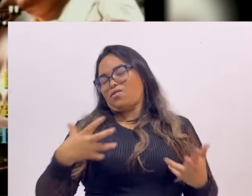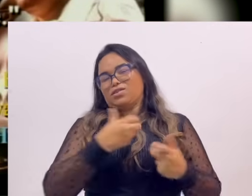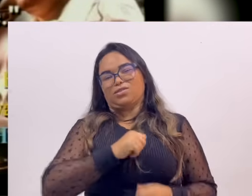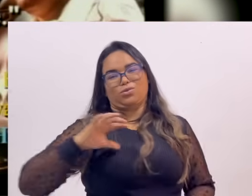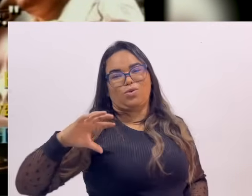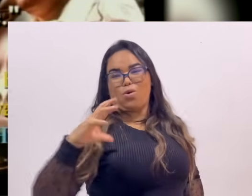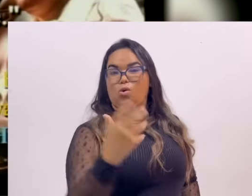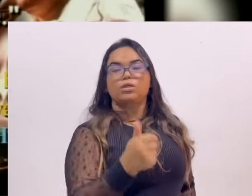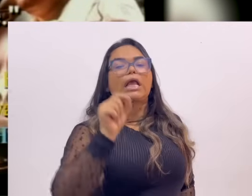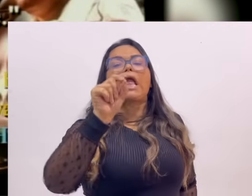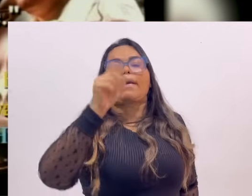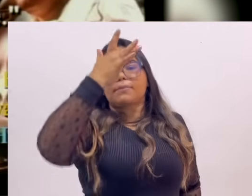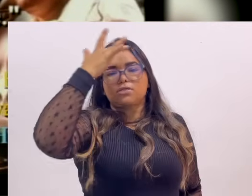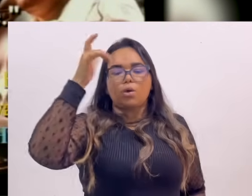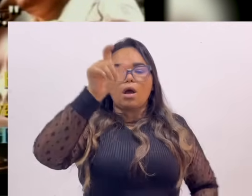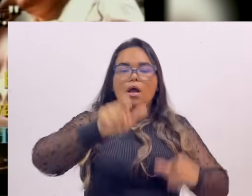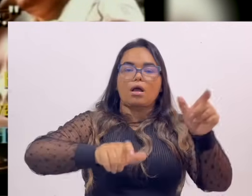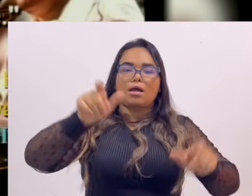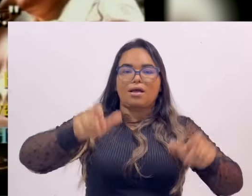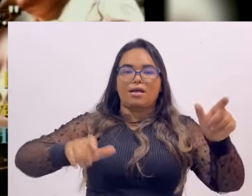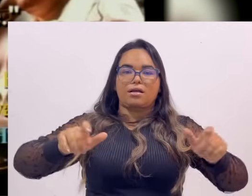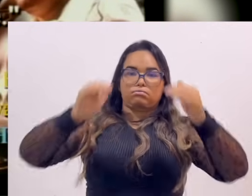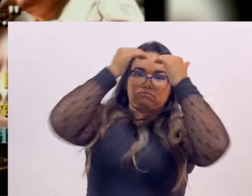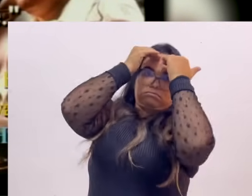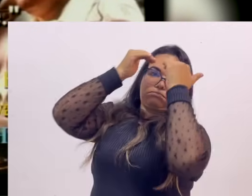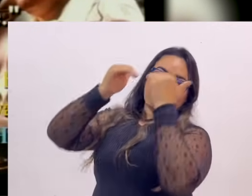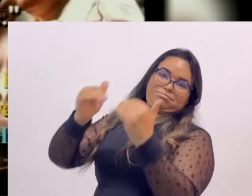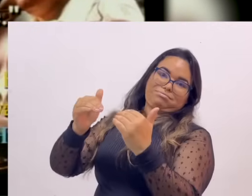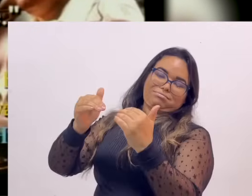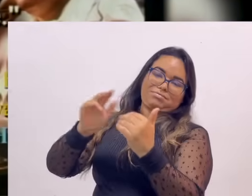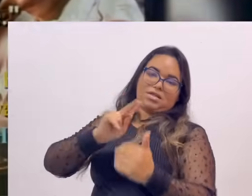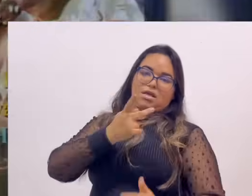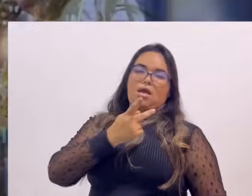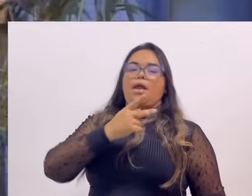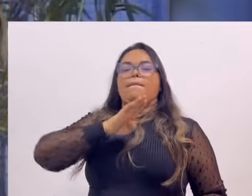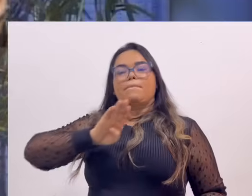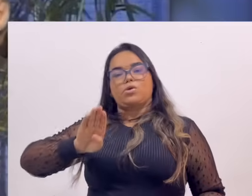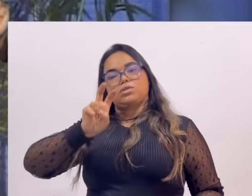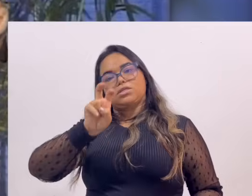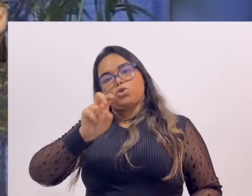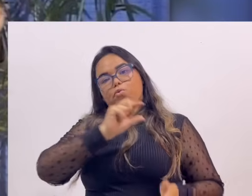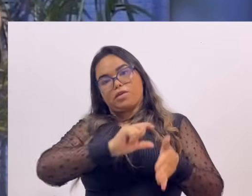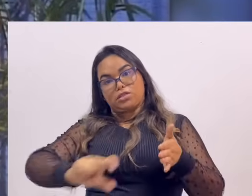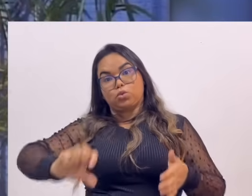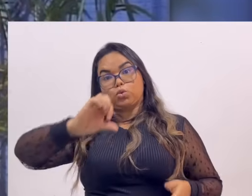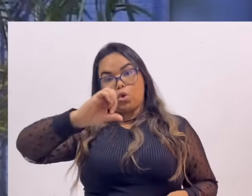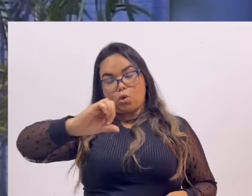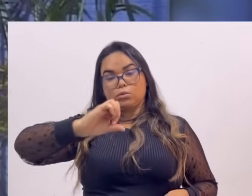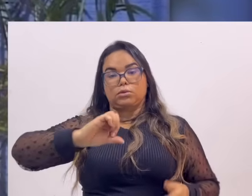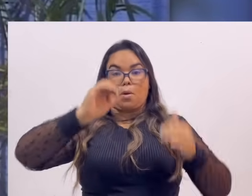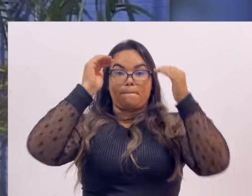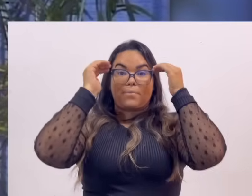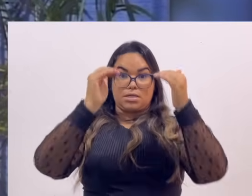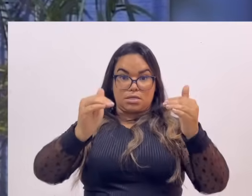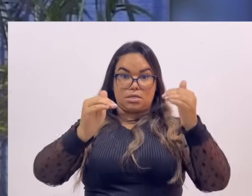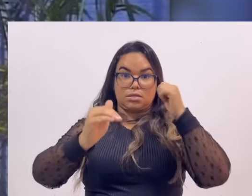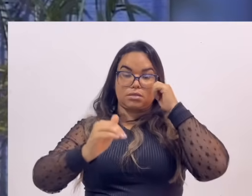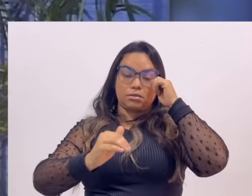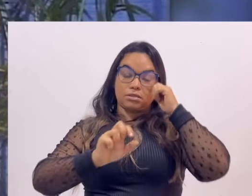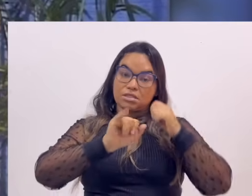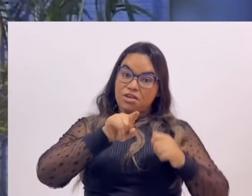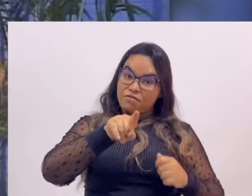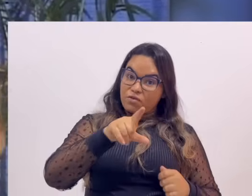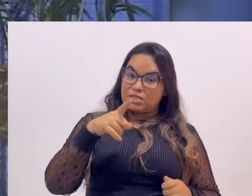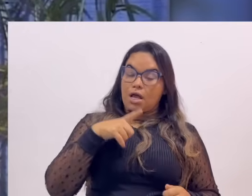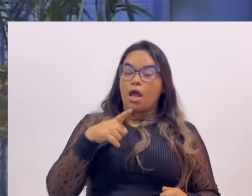que? todos quem? Todos os que obedecem. Hebreus 5, 9, obediência. Se você tem o